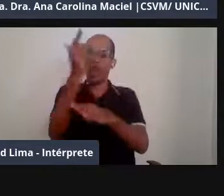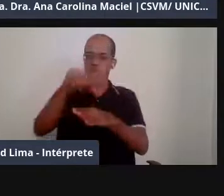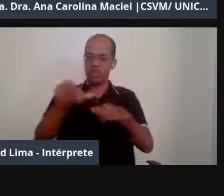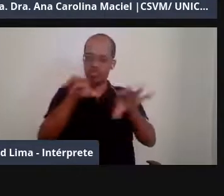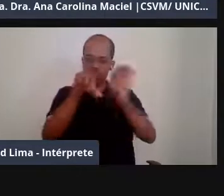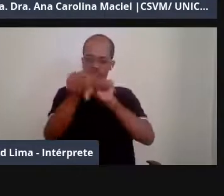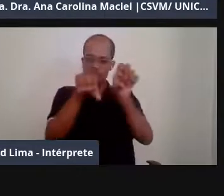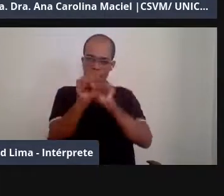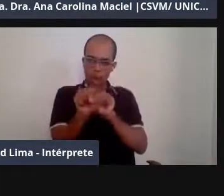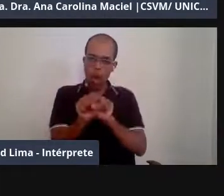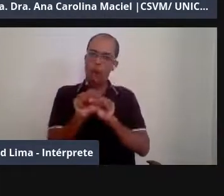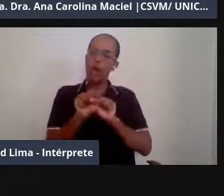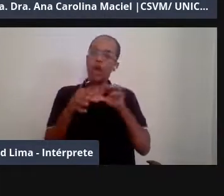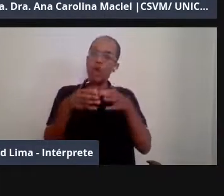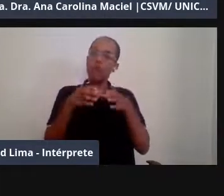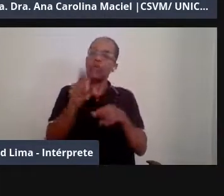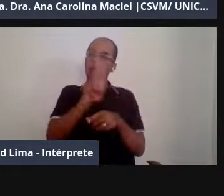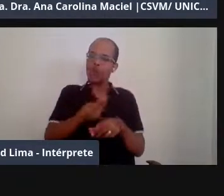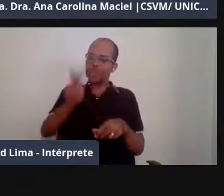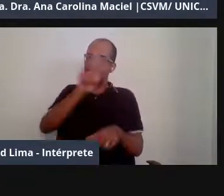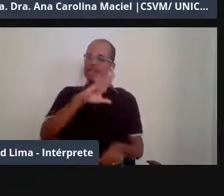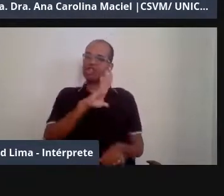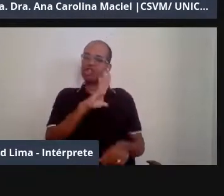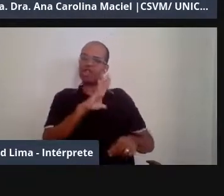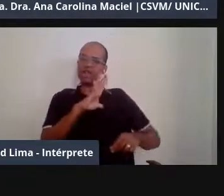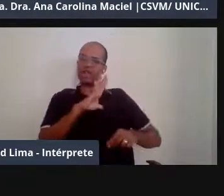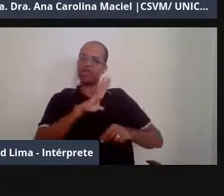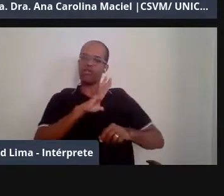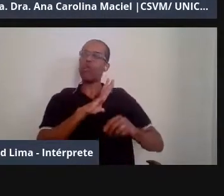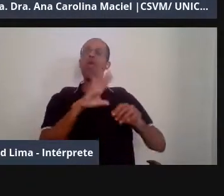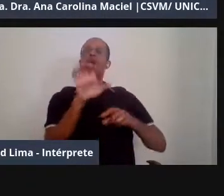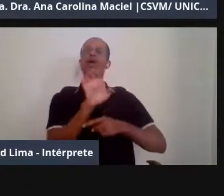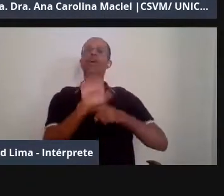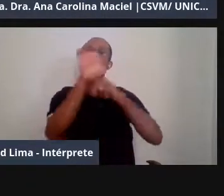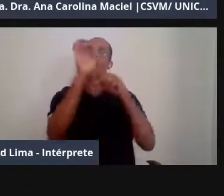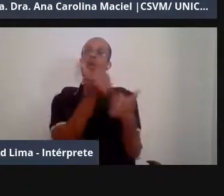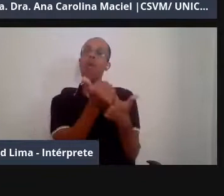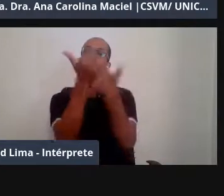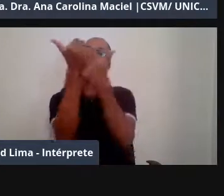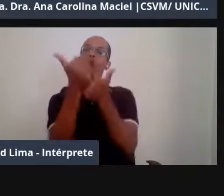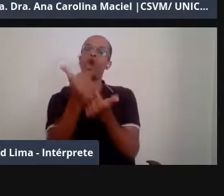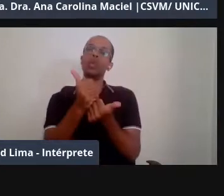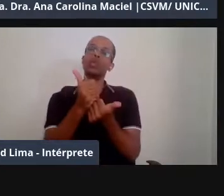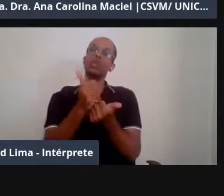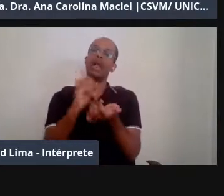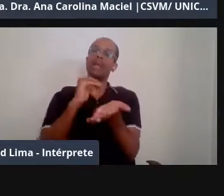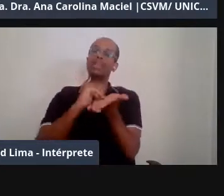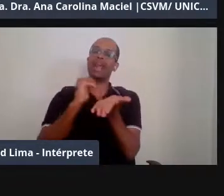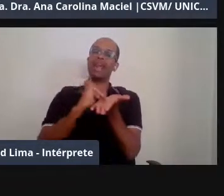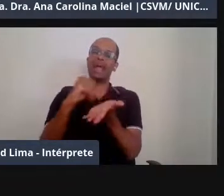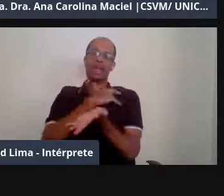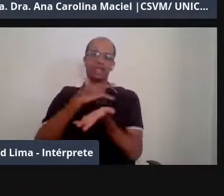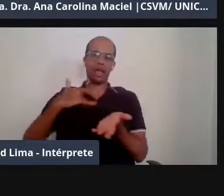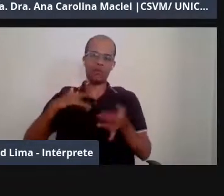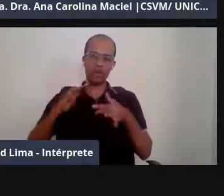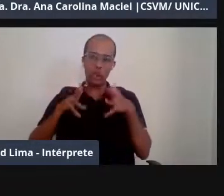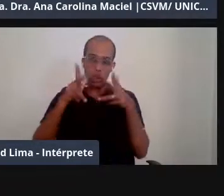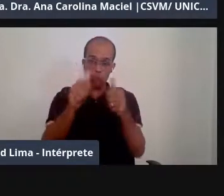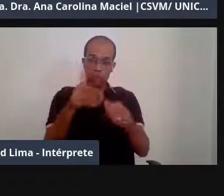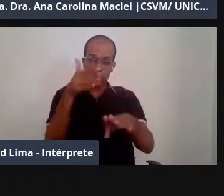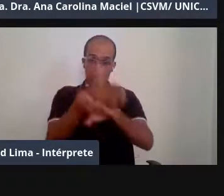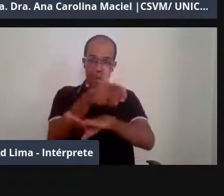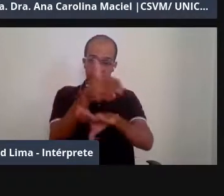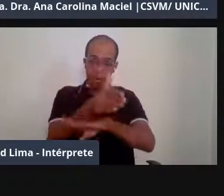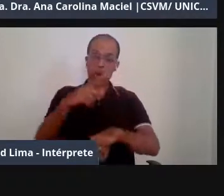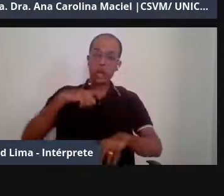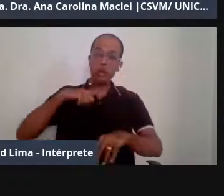num consórcio das universidades estaduais com apoio da Secretaria de Saúde. Inclusive, todos que estão participando estão com bolsa e estão